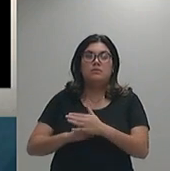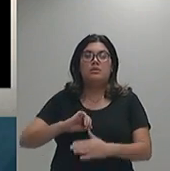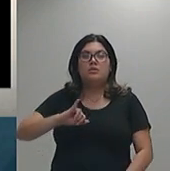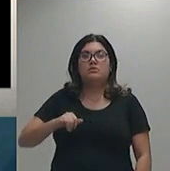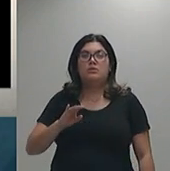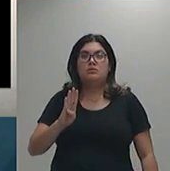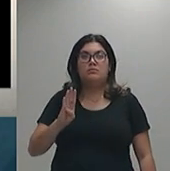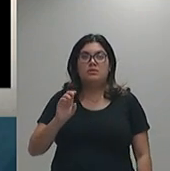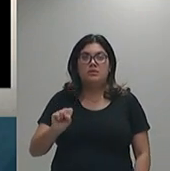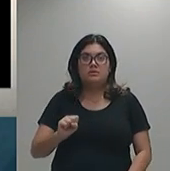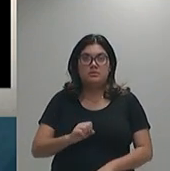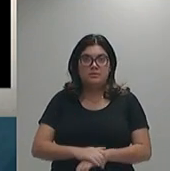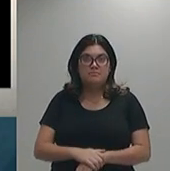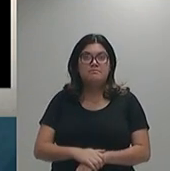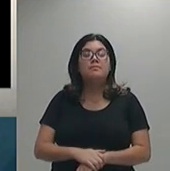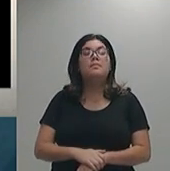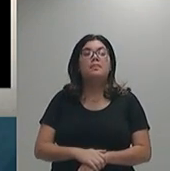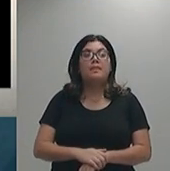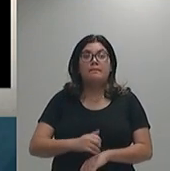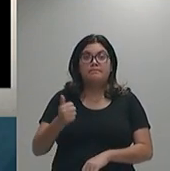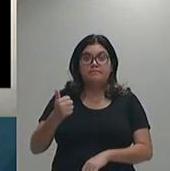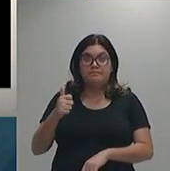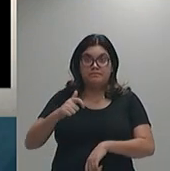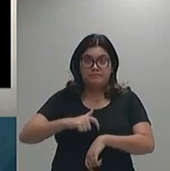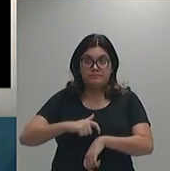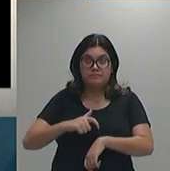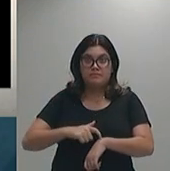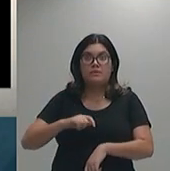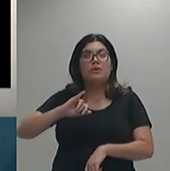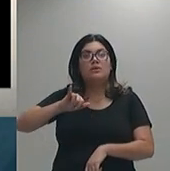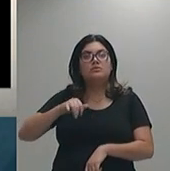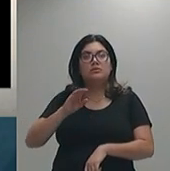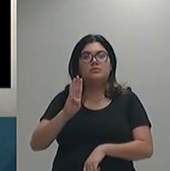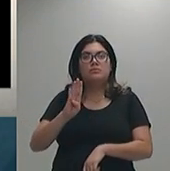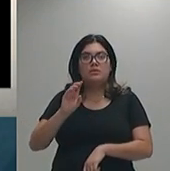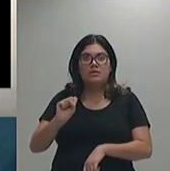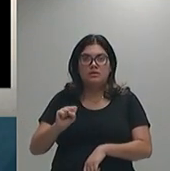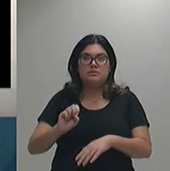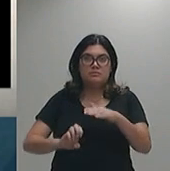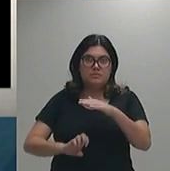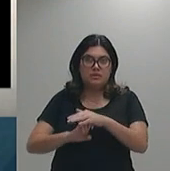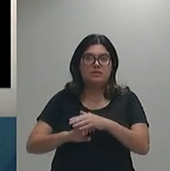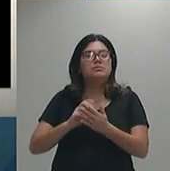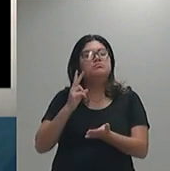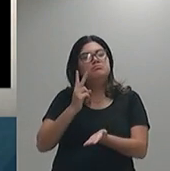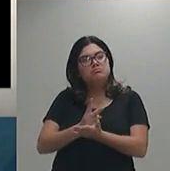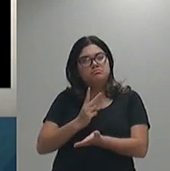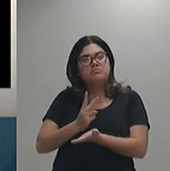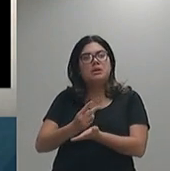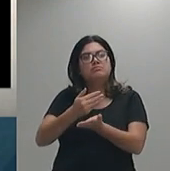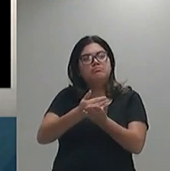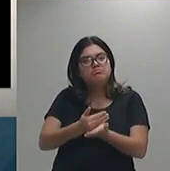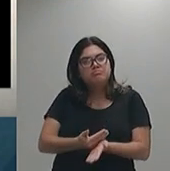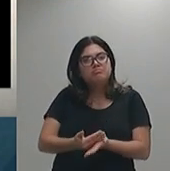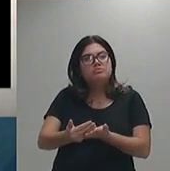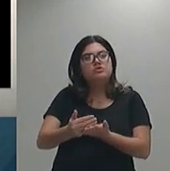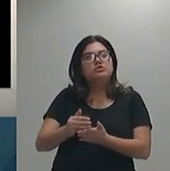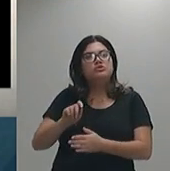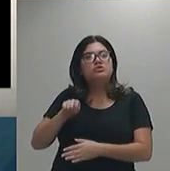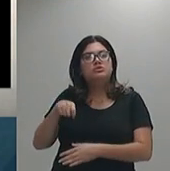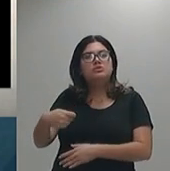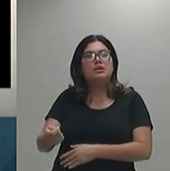na primeira arbitragem a JBS Embora tenha sido inicialmente chamada como ré